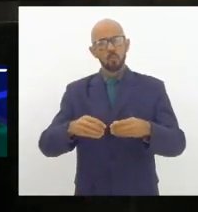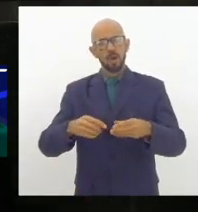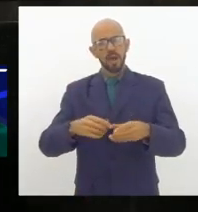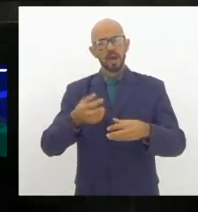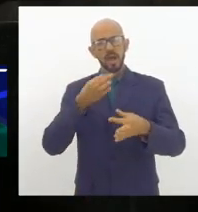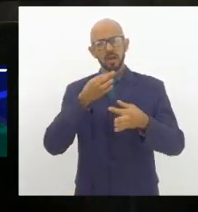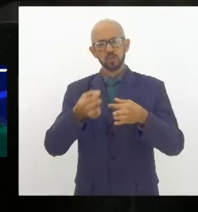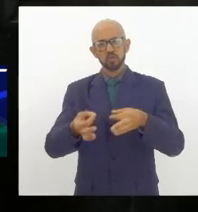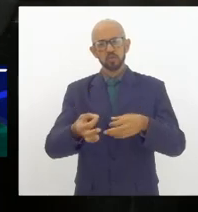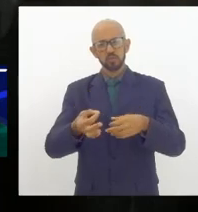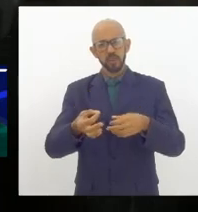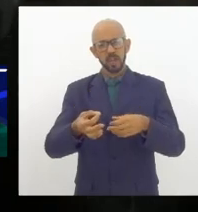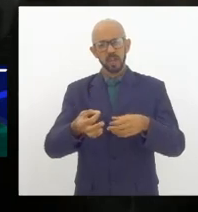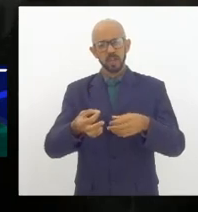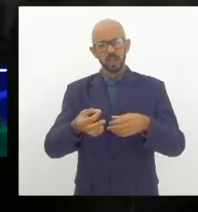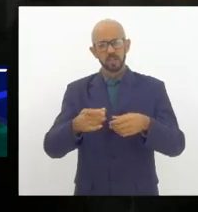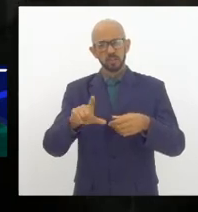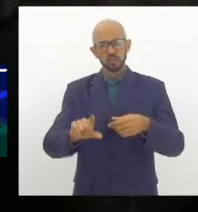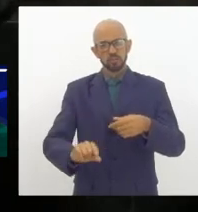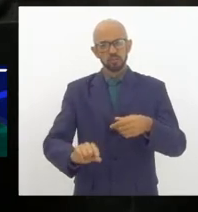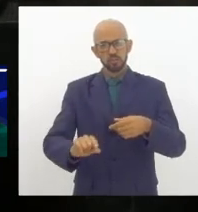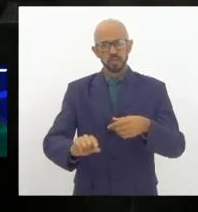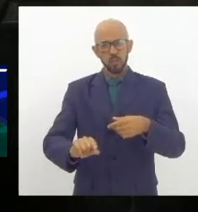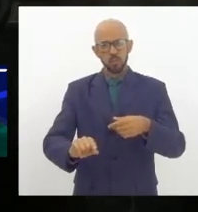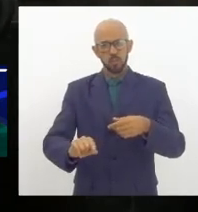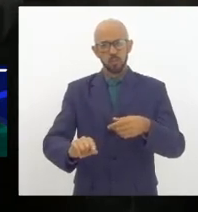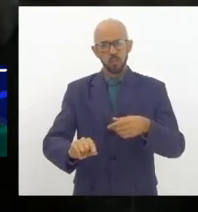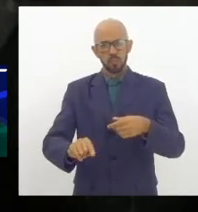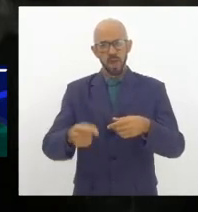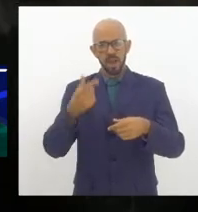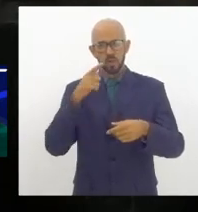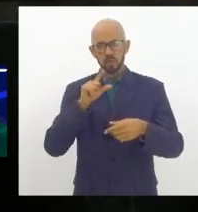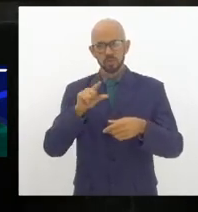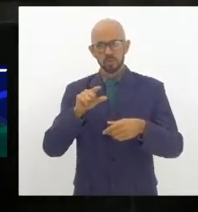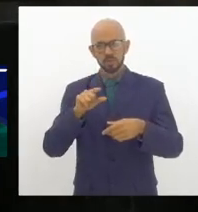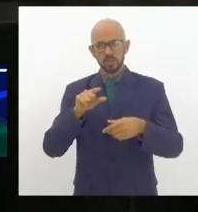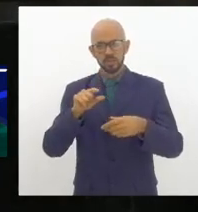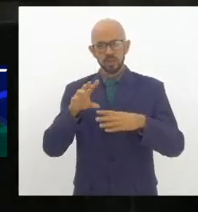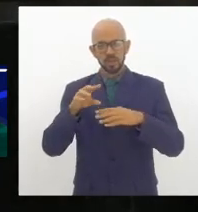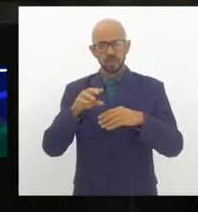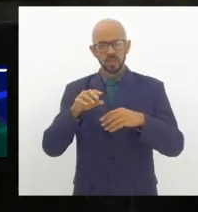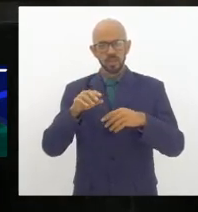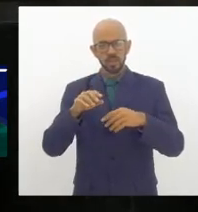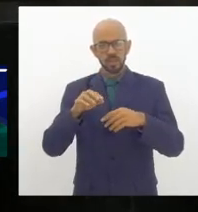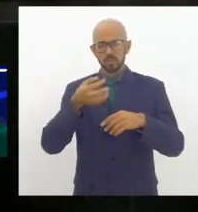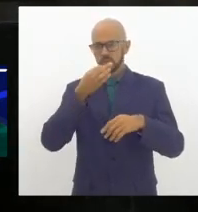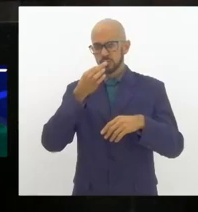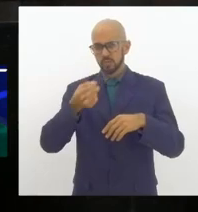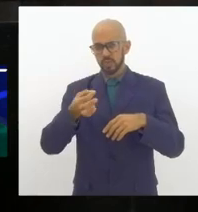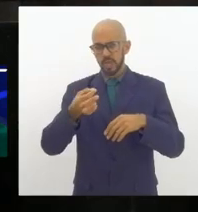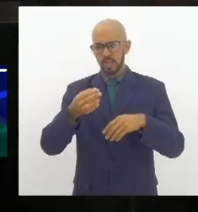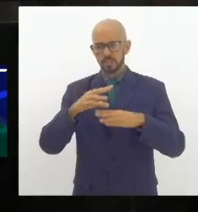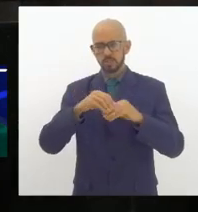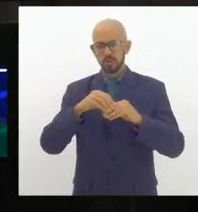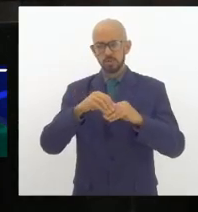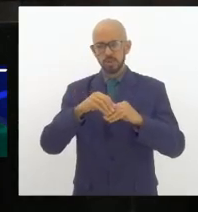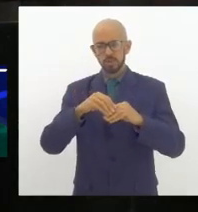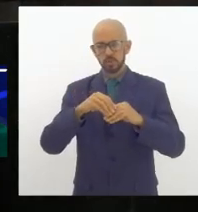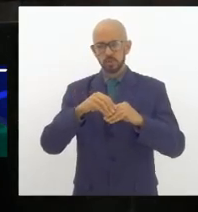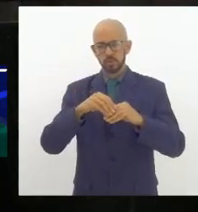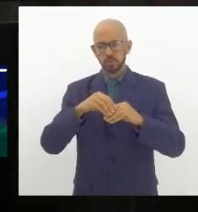justificar de redução para justificar esse acréscimo de gastos que segundo a